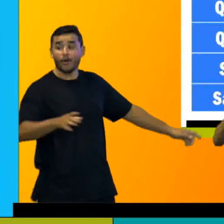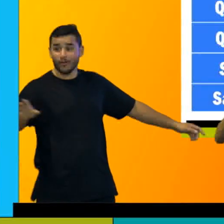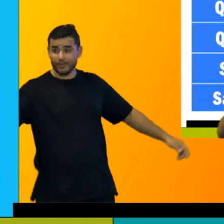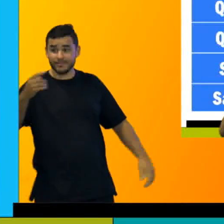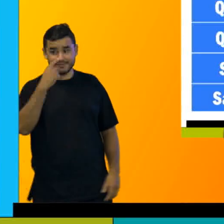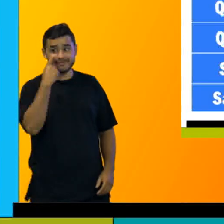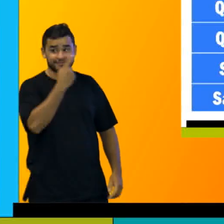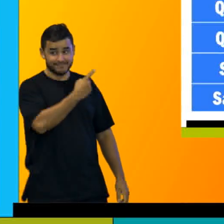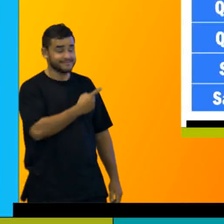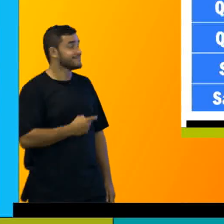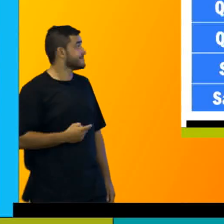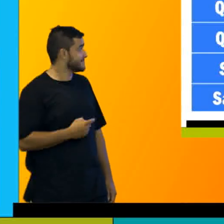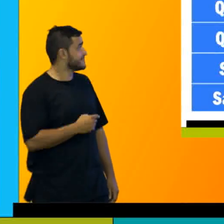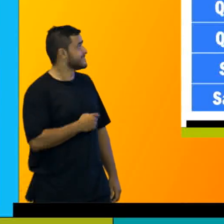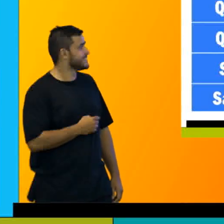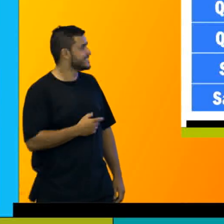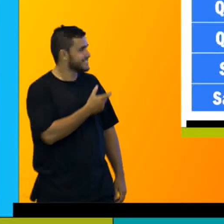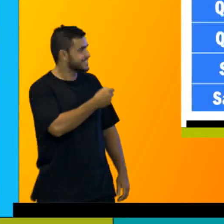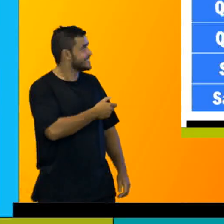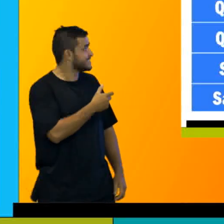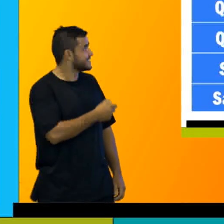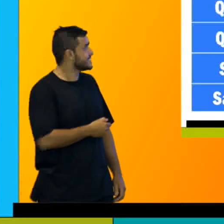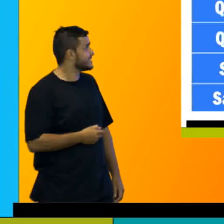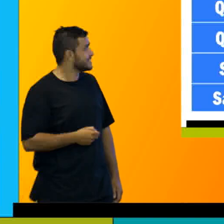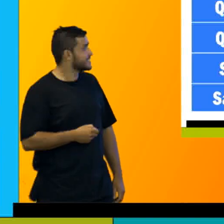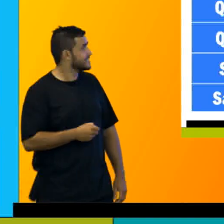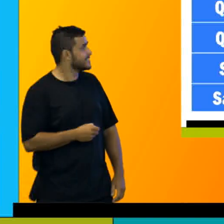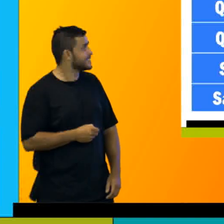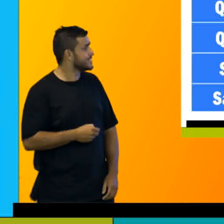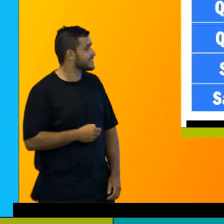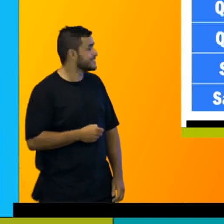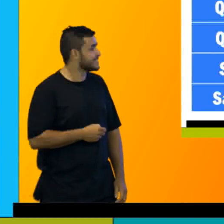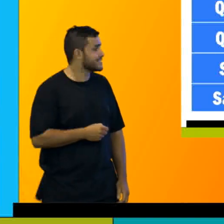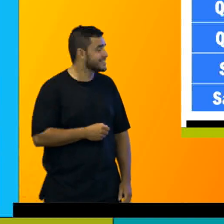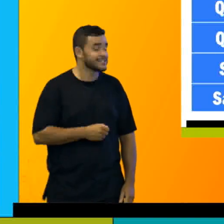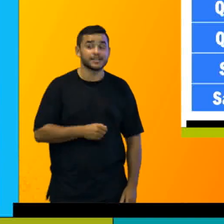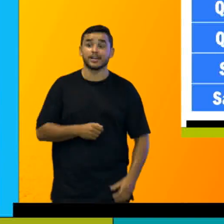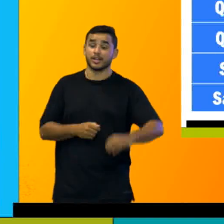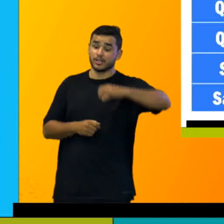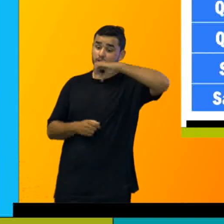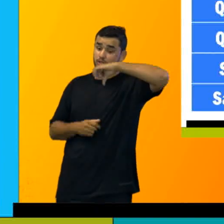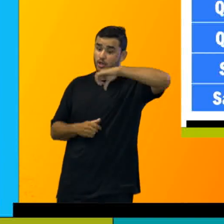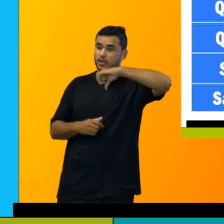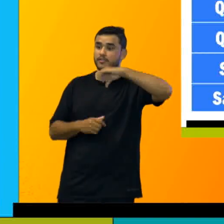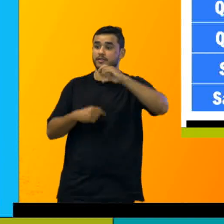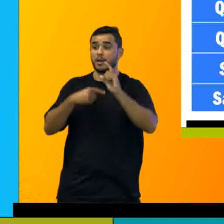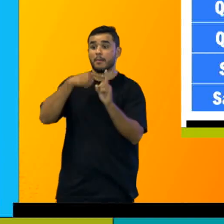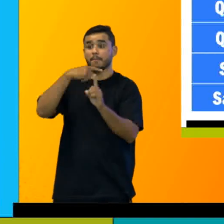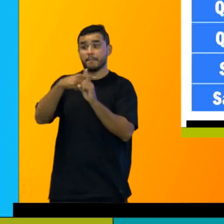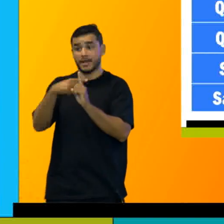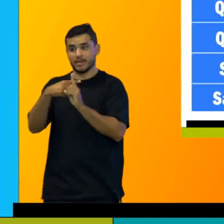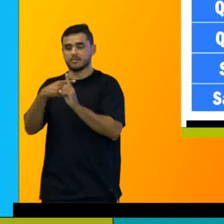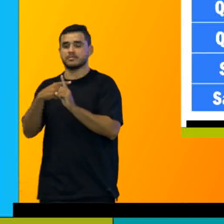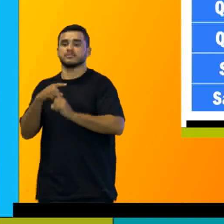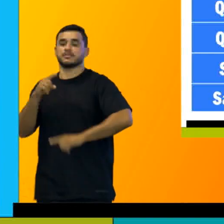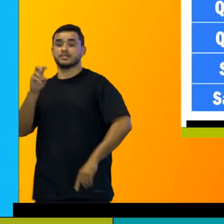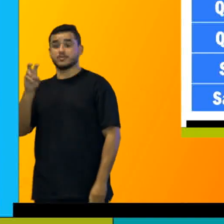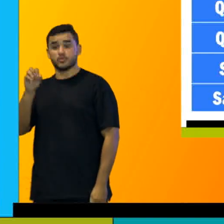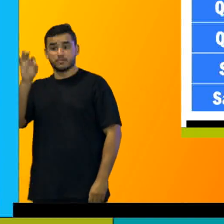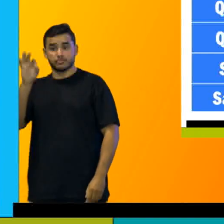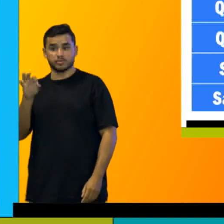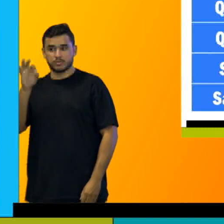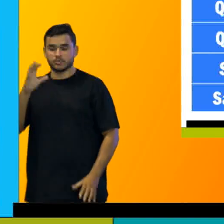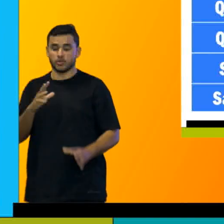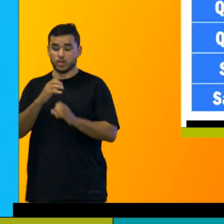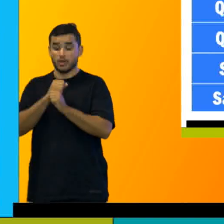Pronto. Ou seja, na segunda-feira, teria que percorrer pelo menos 9 km mais 50% de 9 km por hora. Ou seja, pelo menos